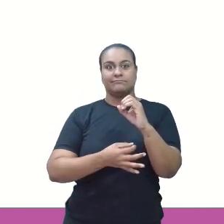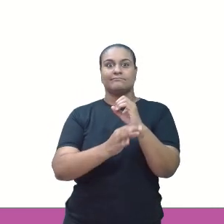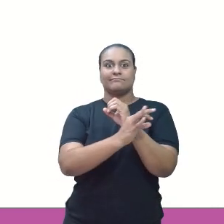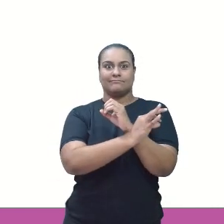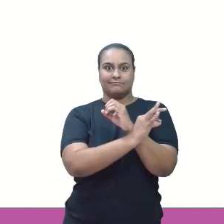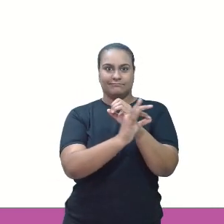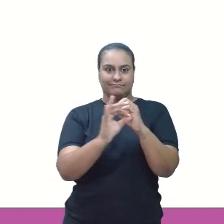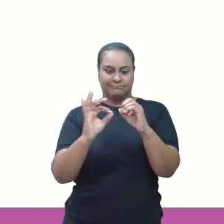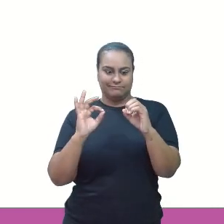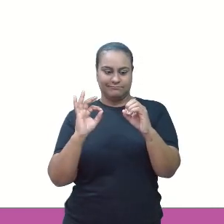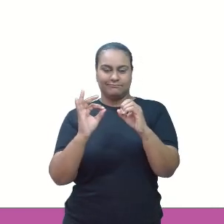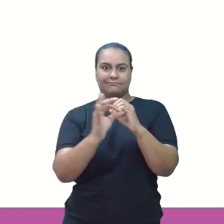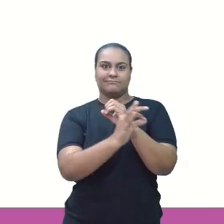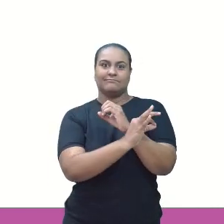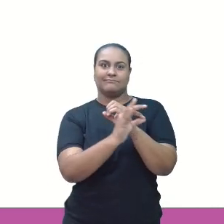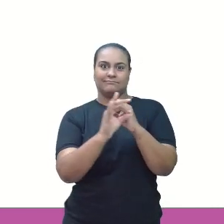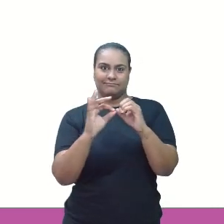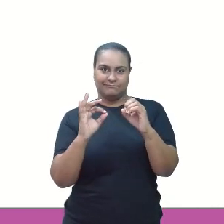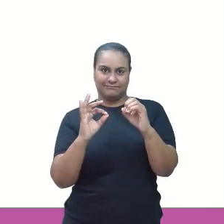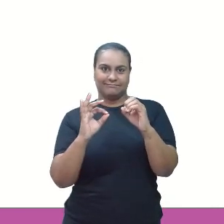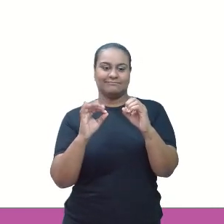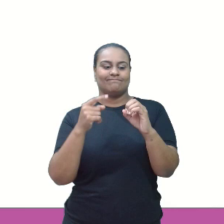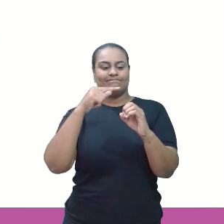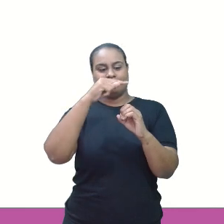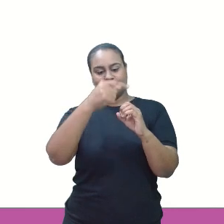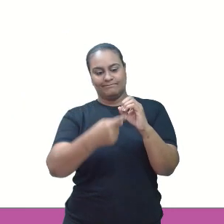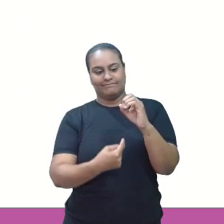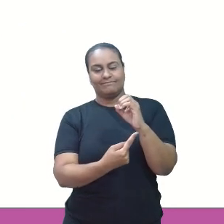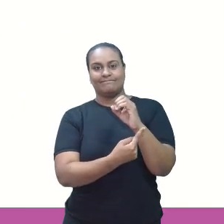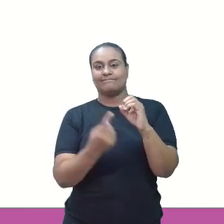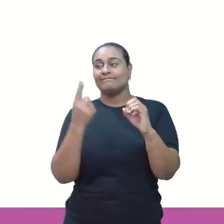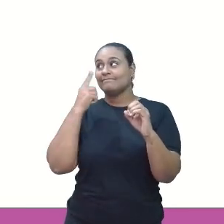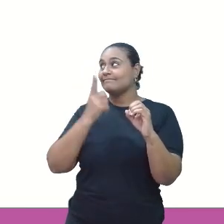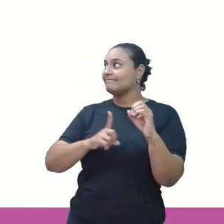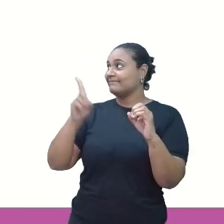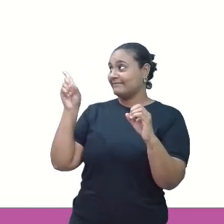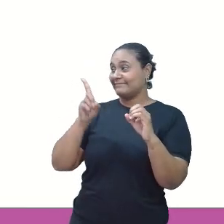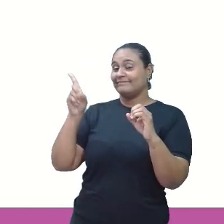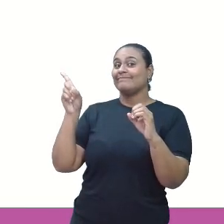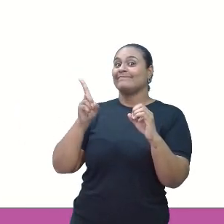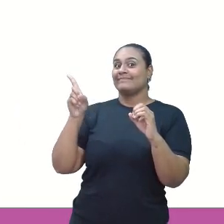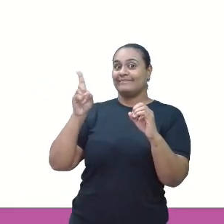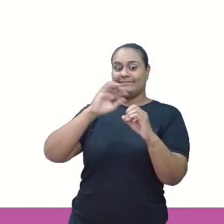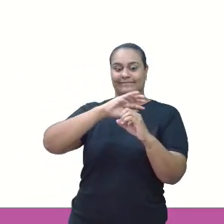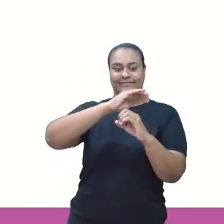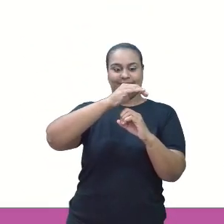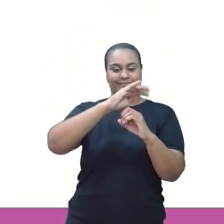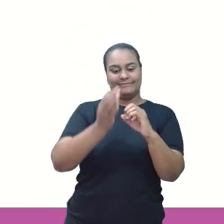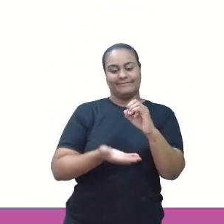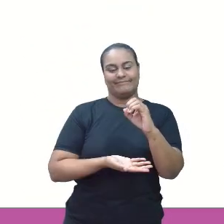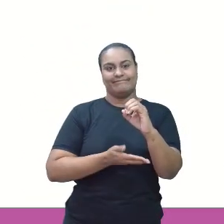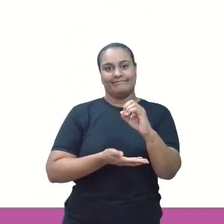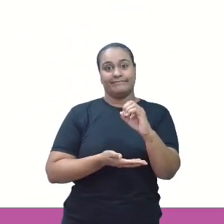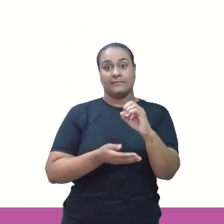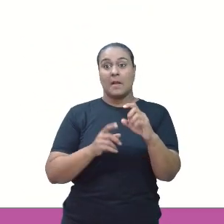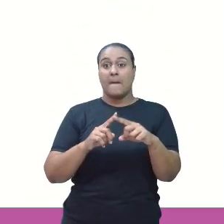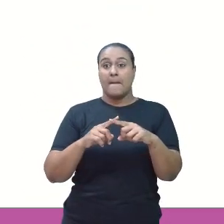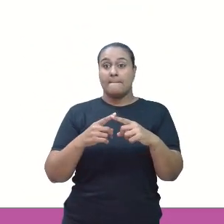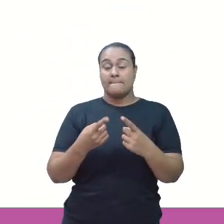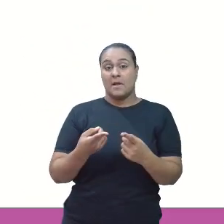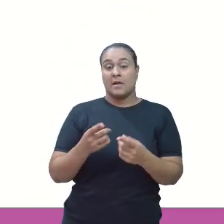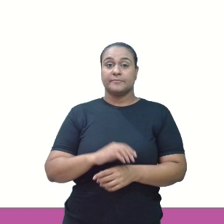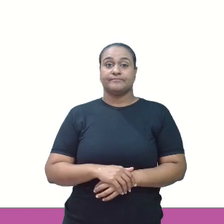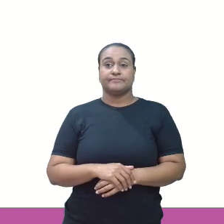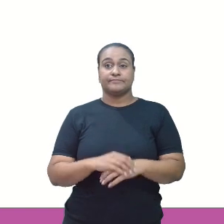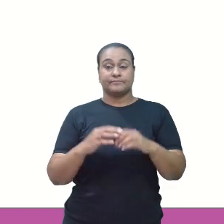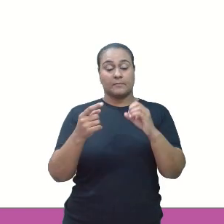graus será a latitude máxima da Terra localizada nos polos. Por outro lado, os meridianos